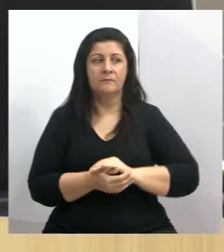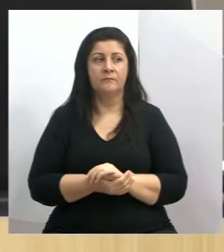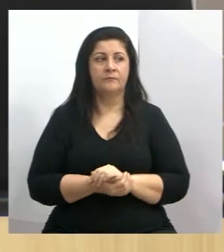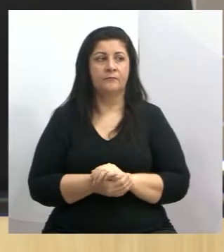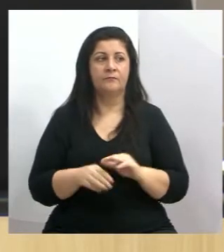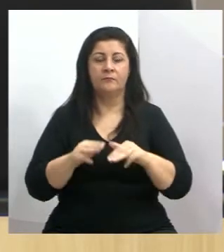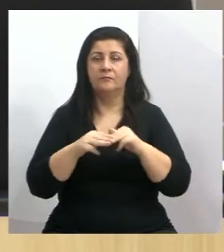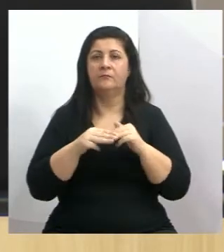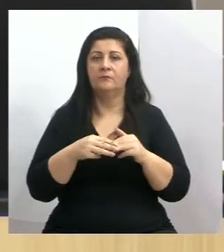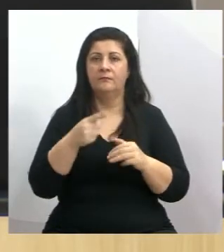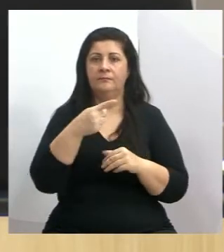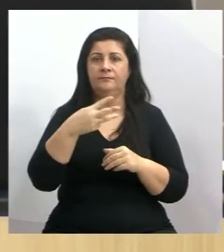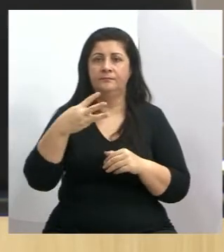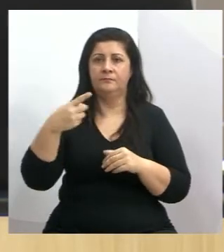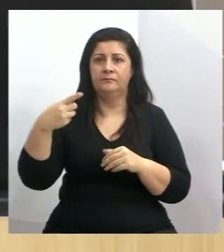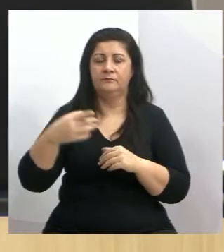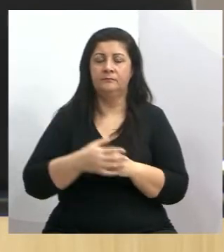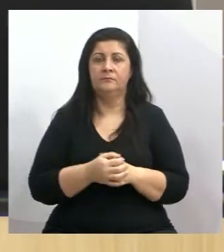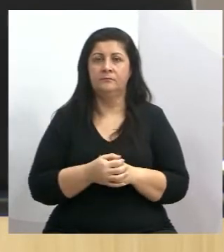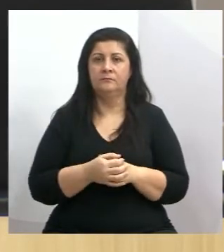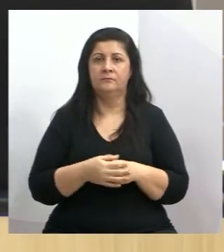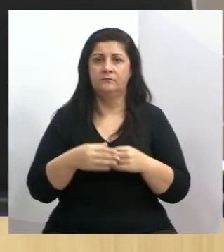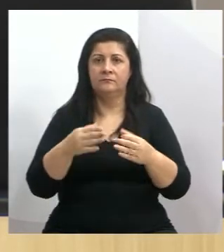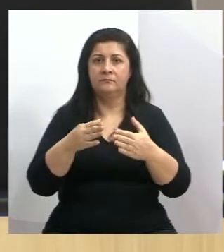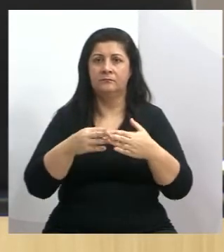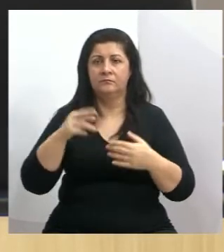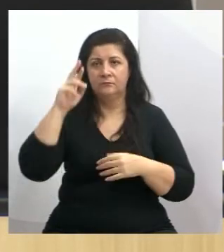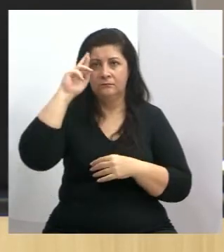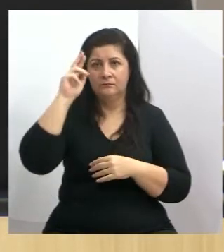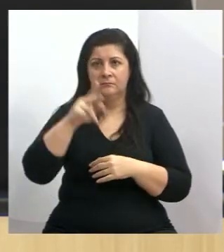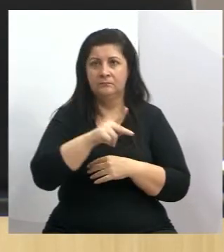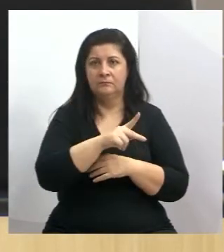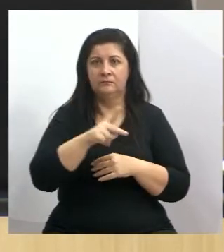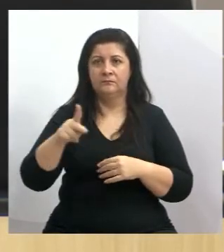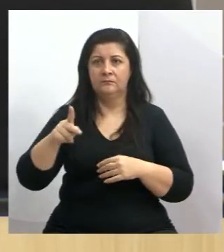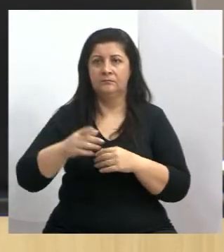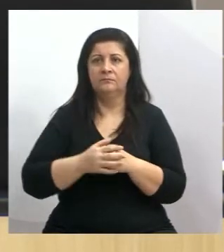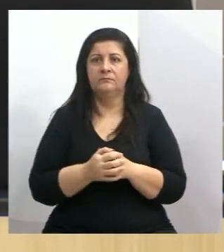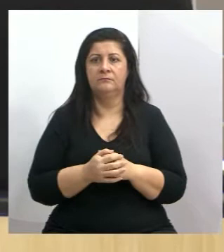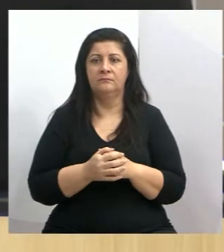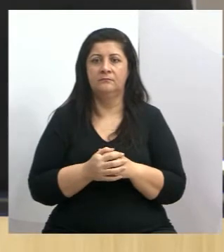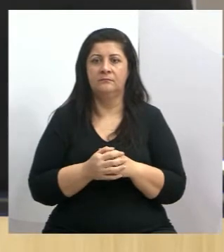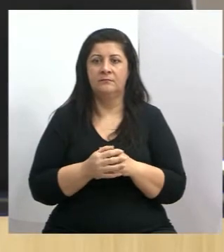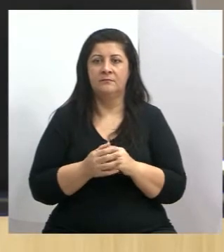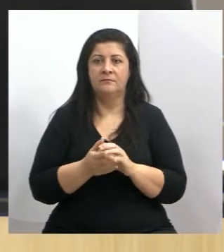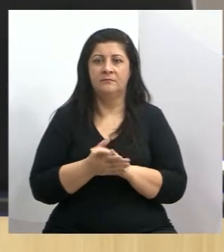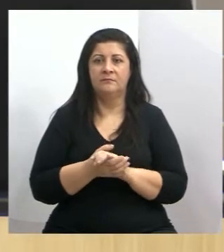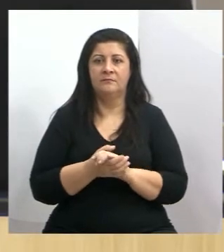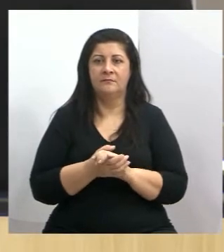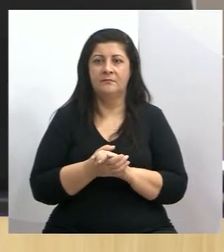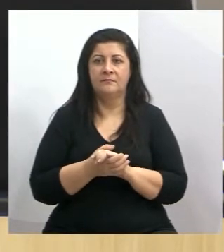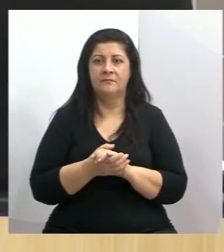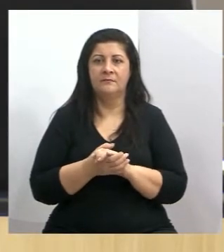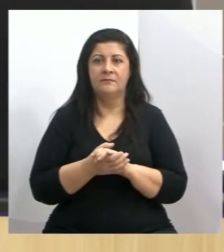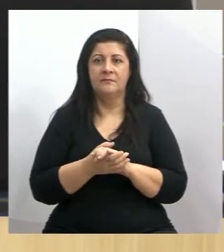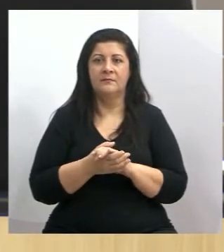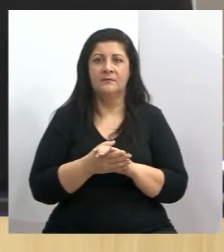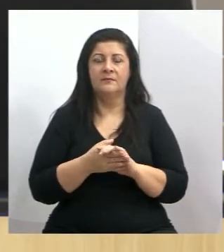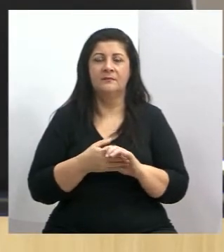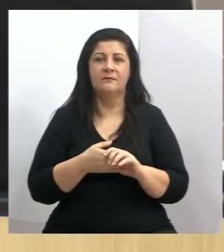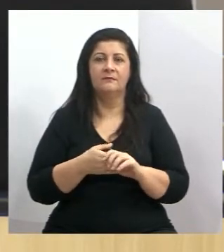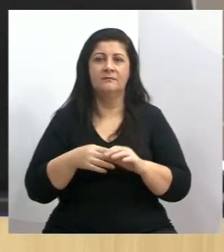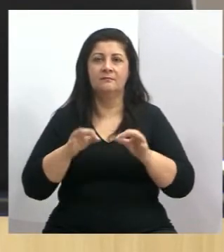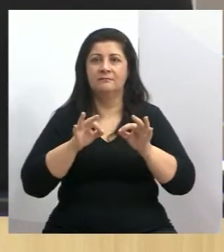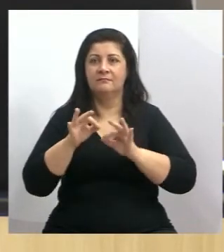a Moção 131 2021 requeremos a seletivos empresa casa comprei das formalidades regimentais seja constatado na ata dos trabalhos